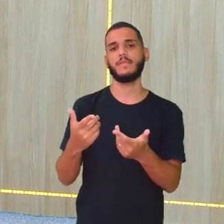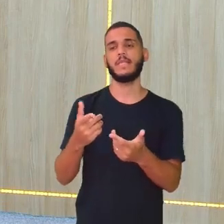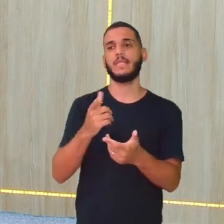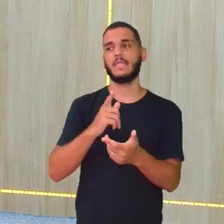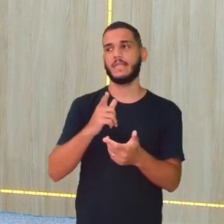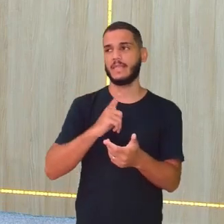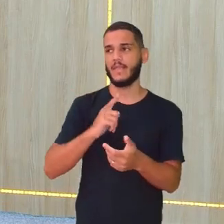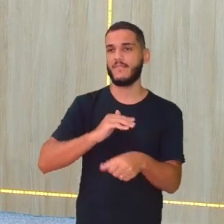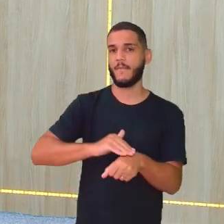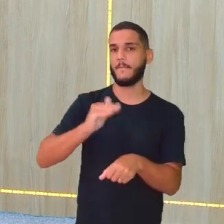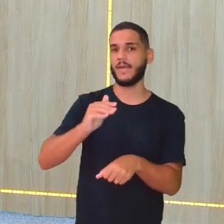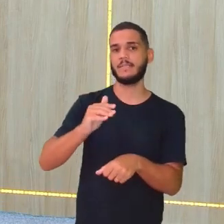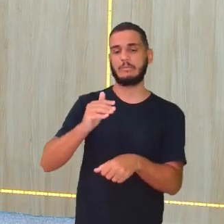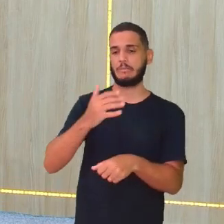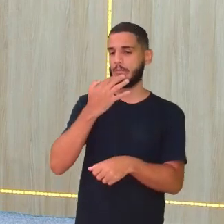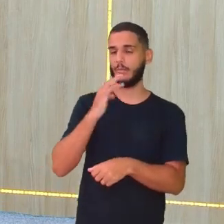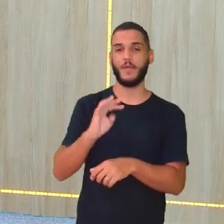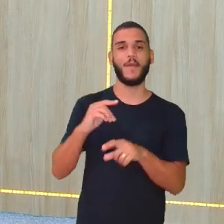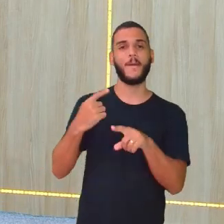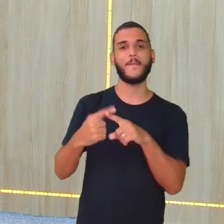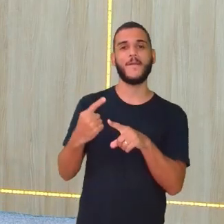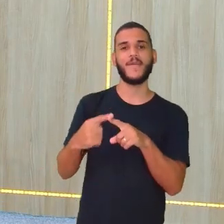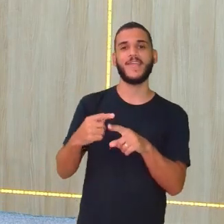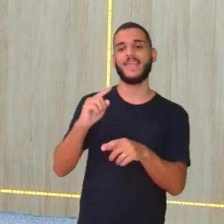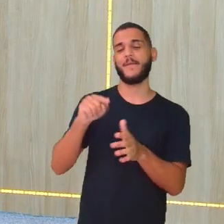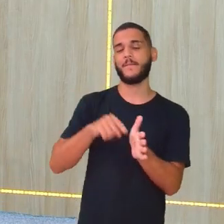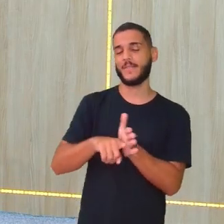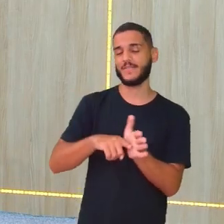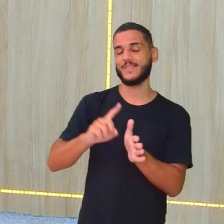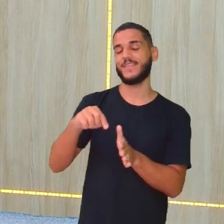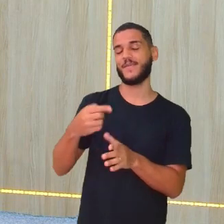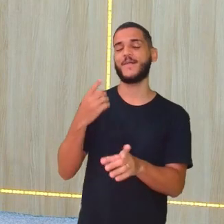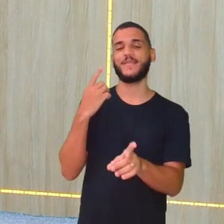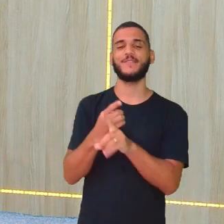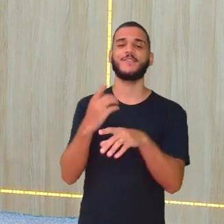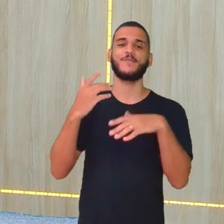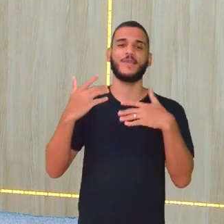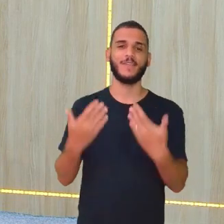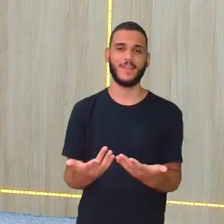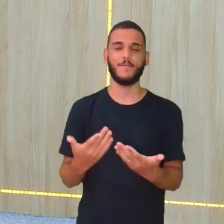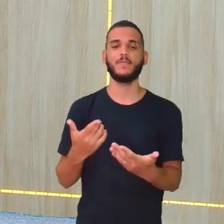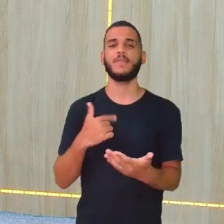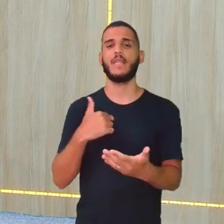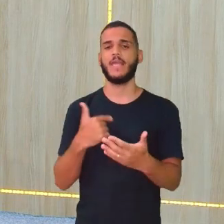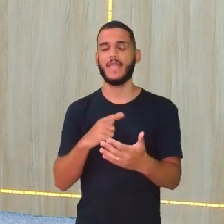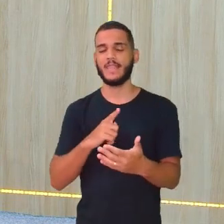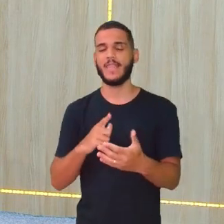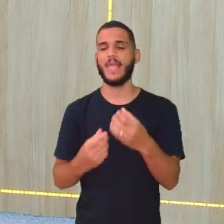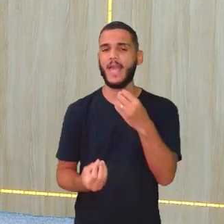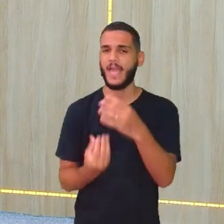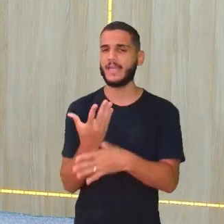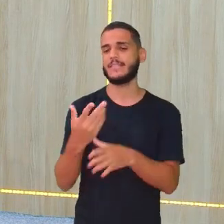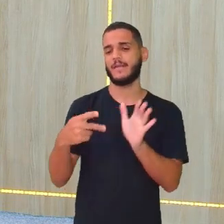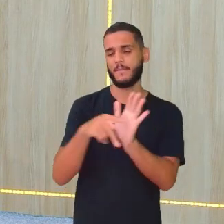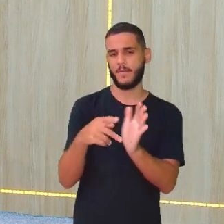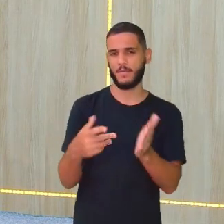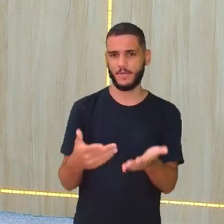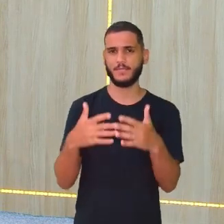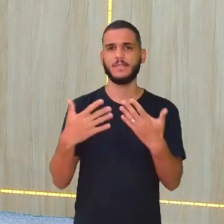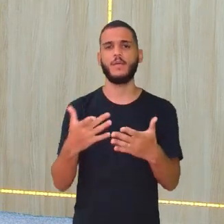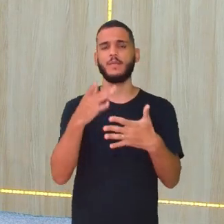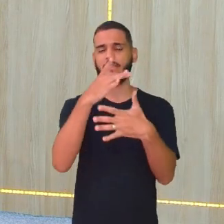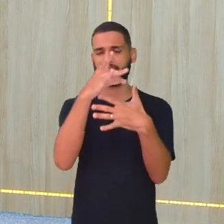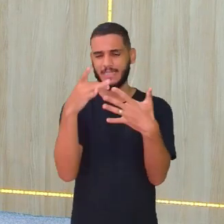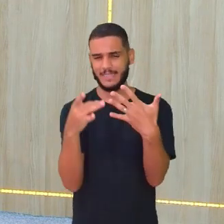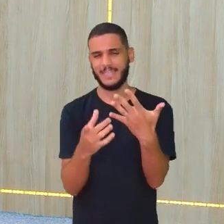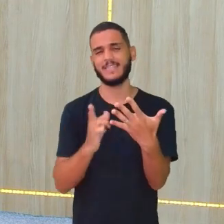teve, só que ele não sabia. E depois que a gente pesquisou, que a gente descobriu. Então, ela vai se construindo muito assim, né? Desses